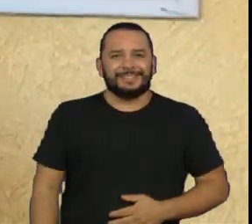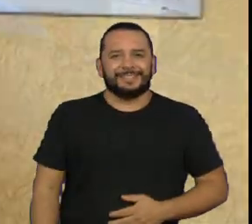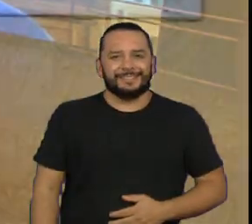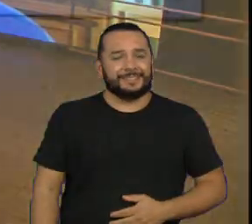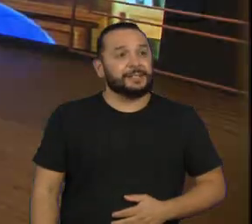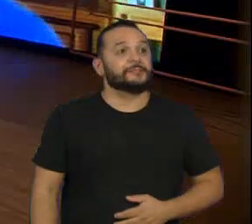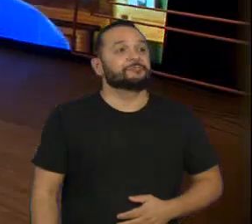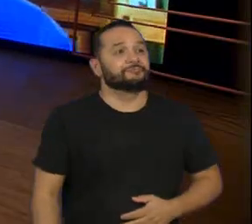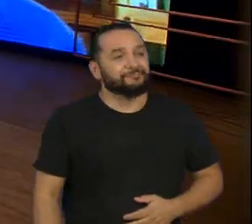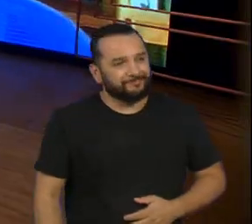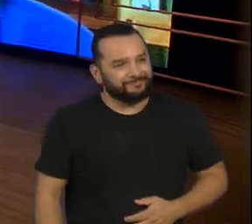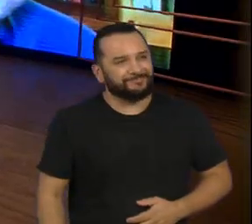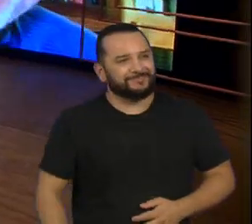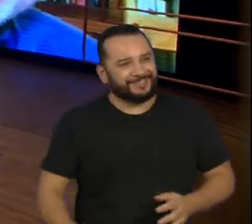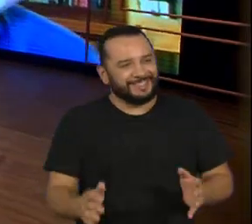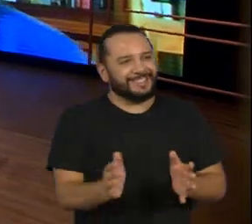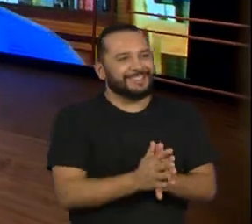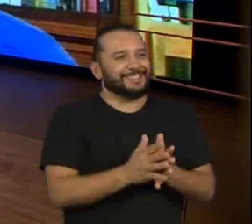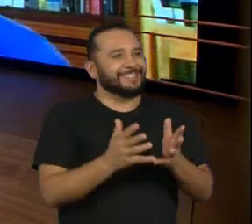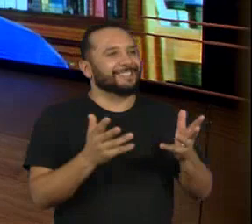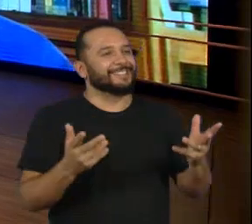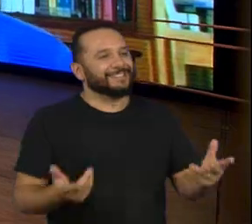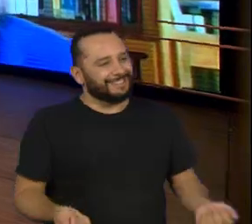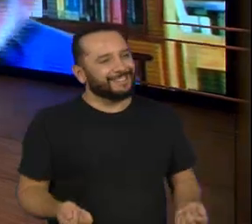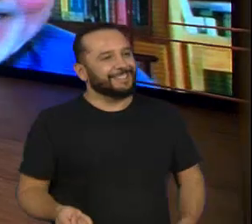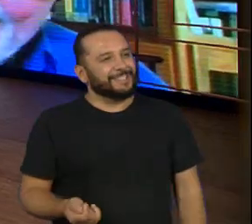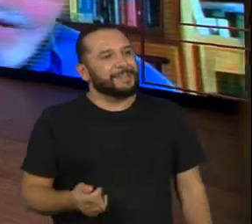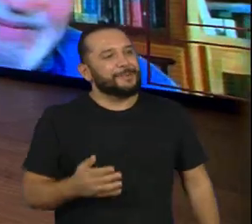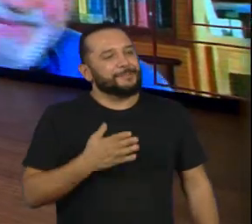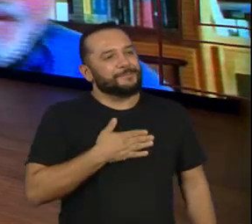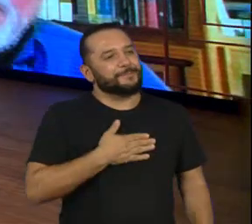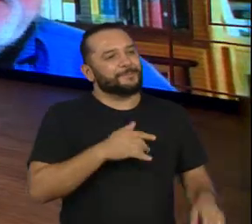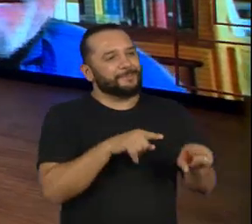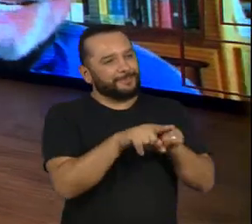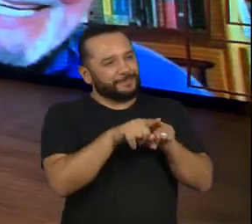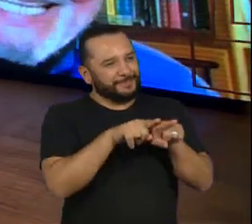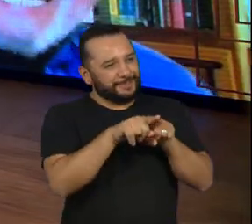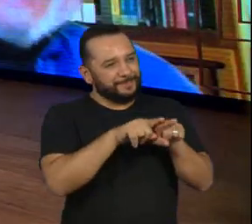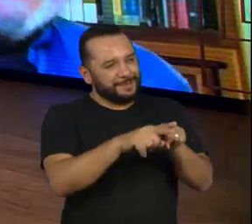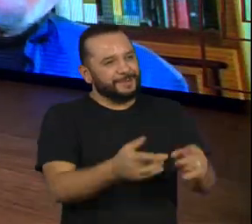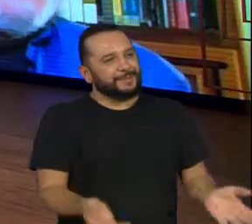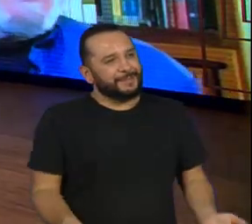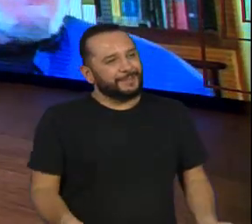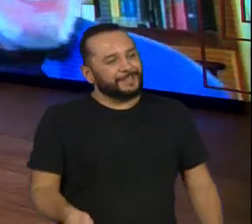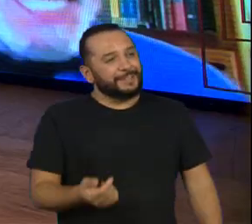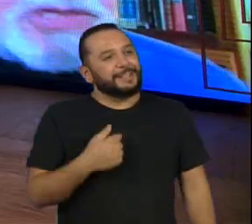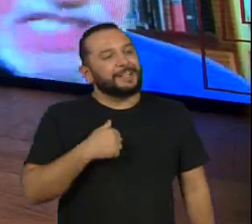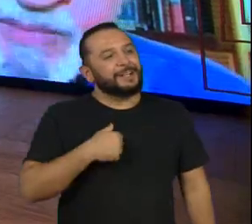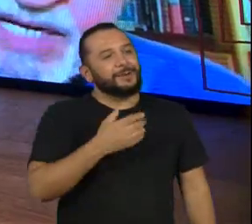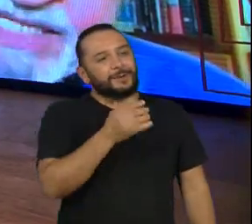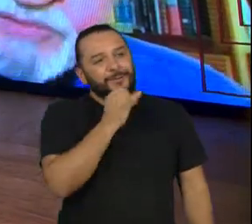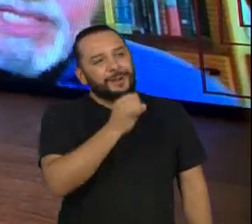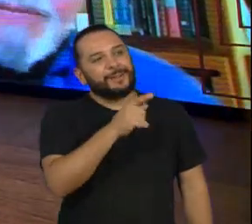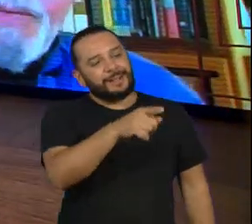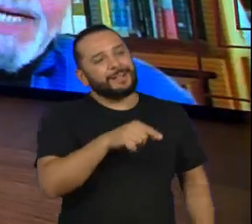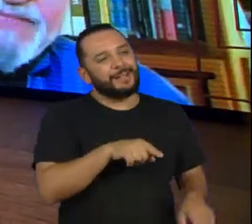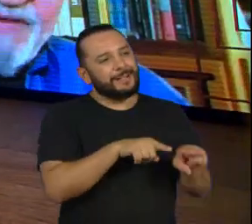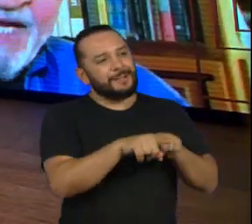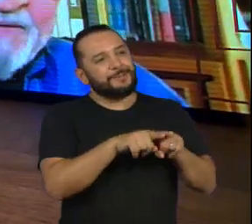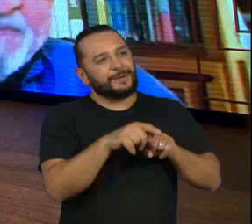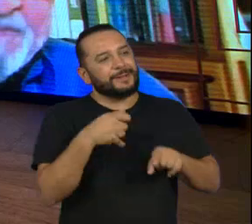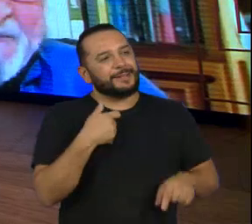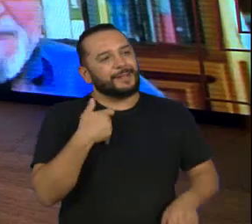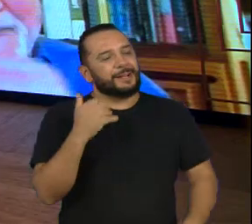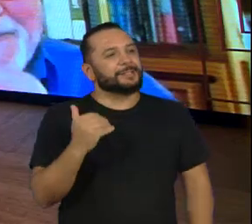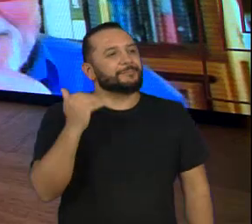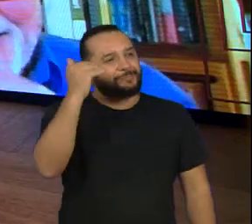Elifas. Que maravilha. É um irmão. Eu chamo ele de um irmão mais